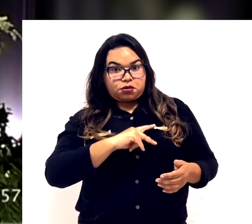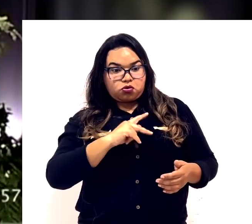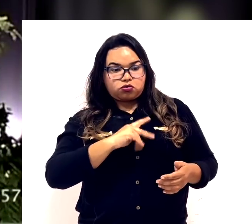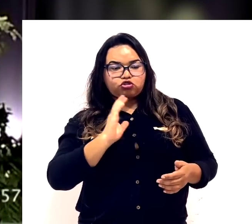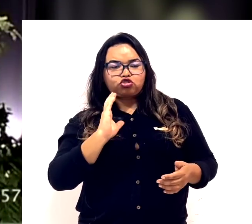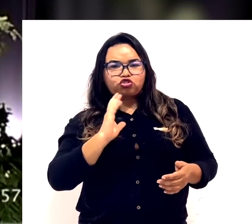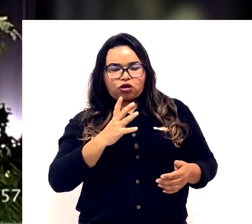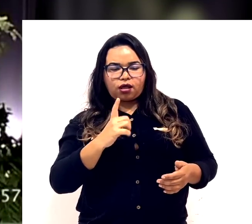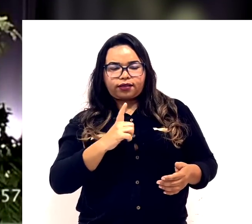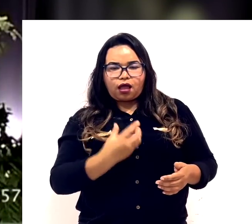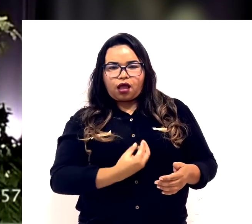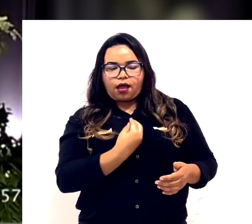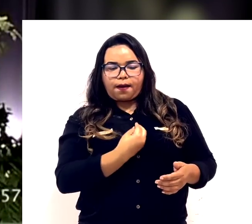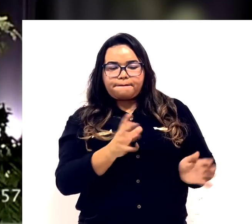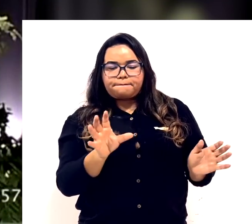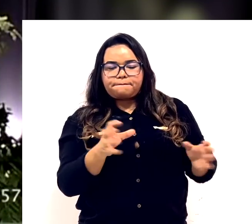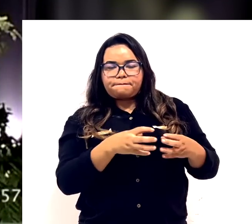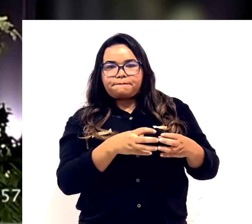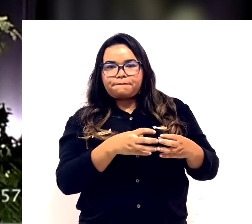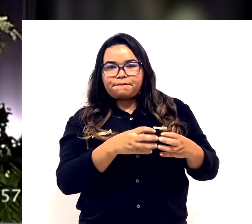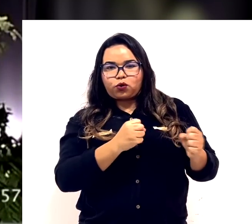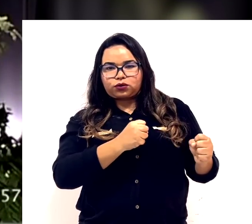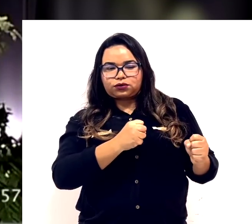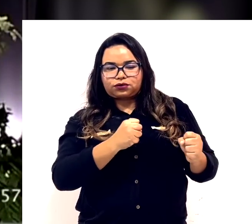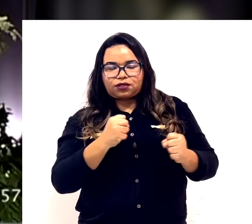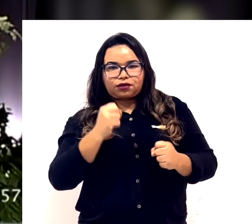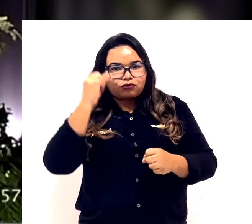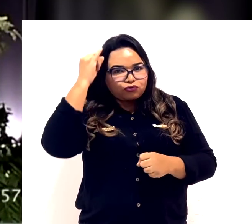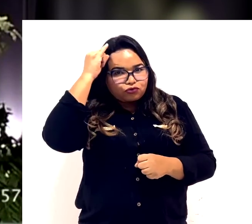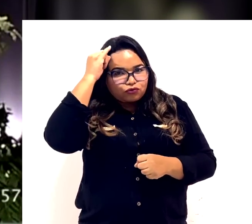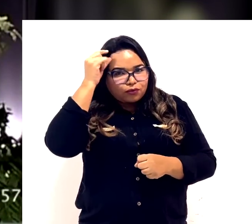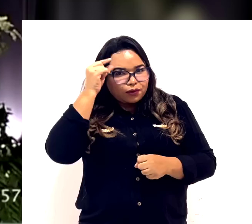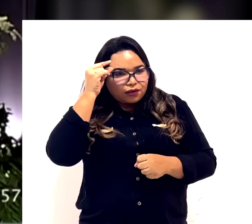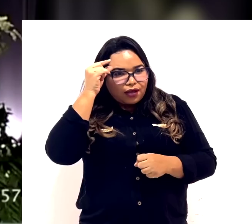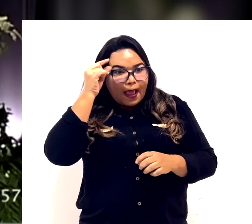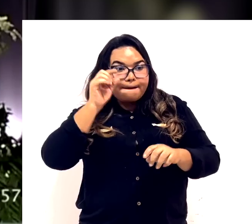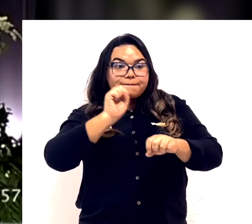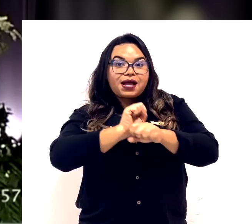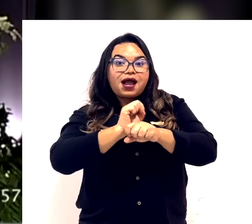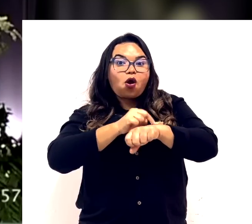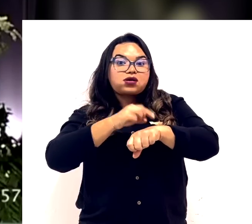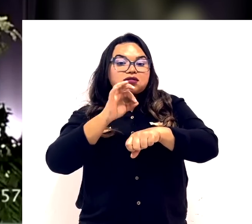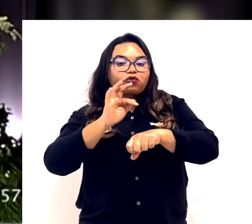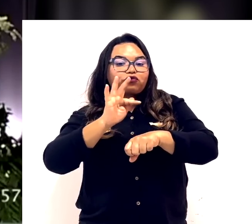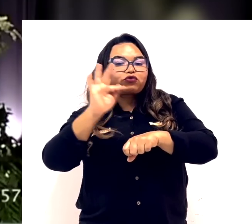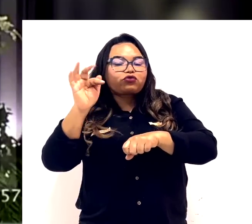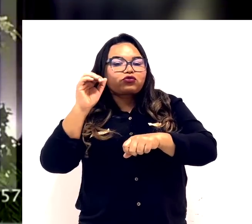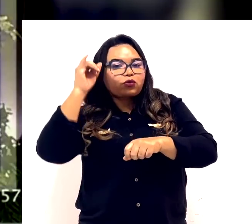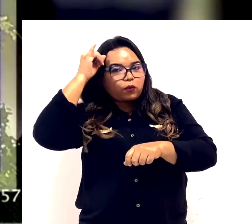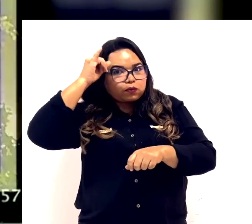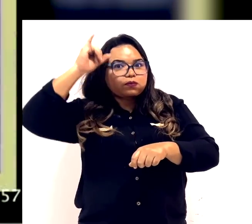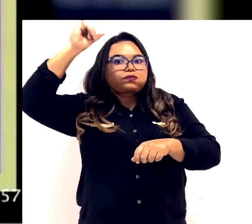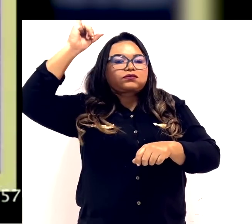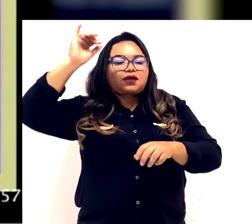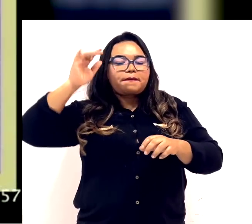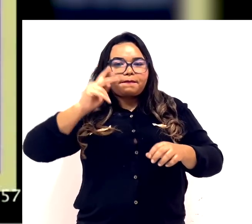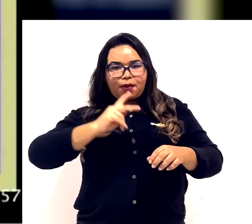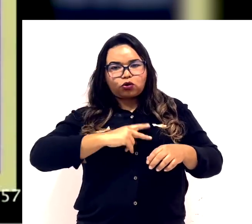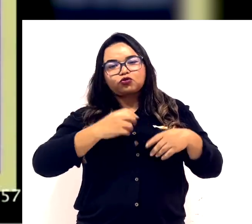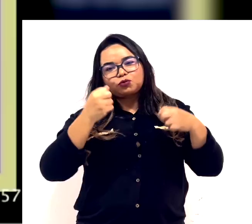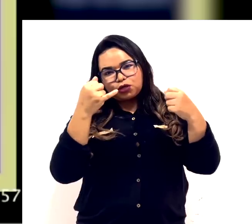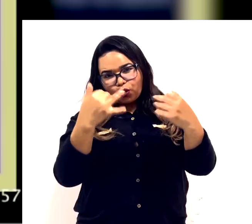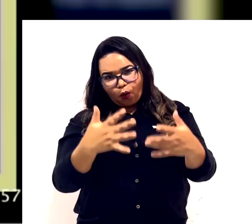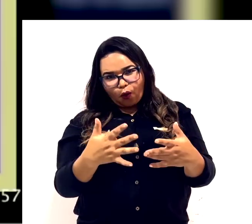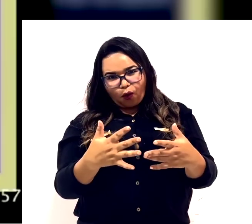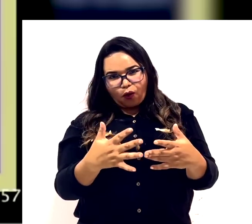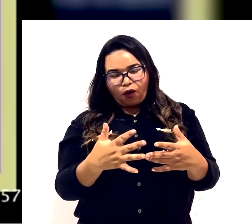chifre pequeno para que ele não se manifeste. E Paulo lhes tinha dito quem era esse poder. Não vos lembrais que estas coisas